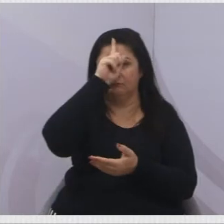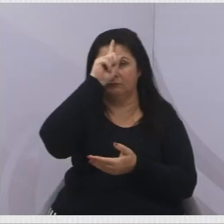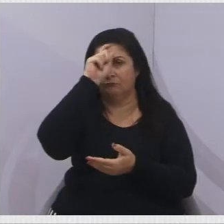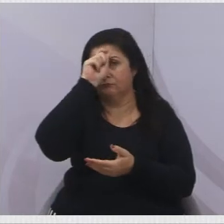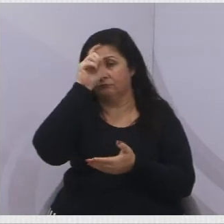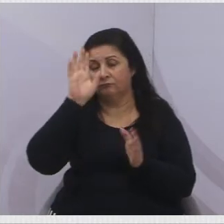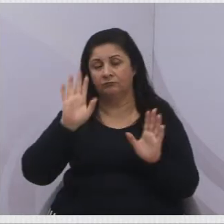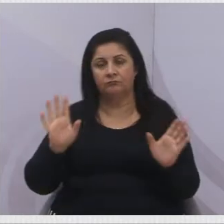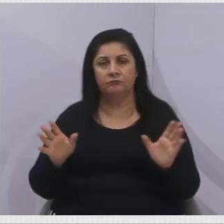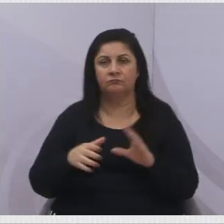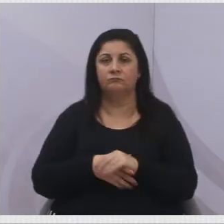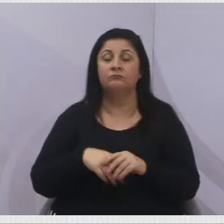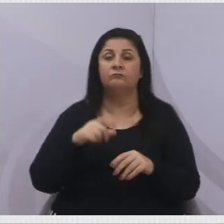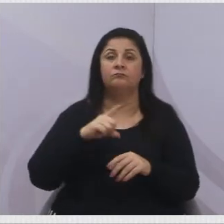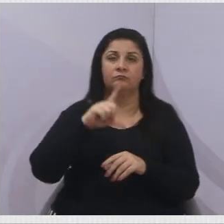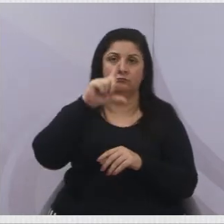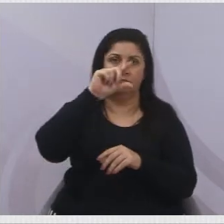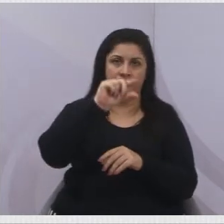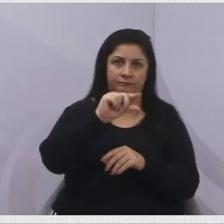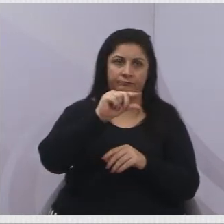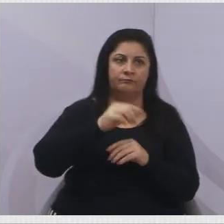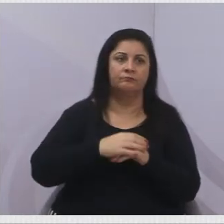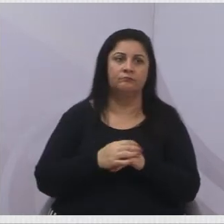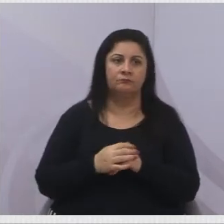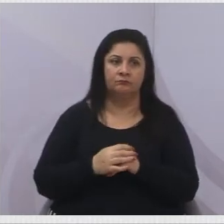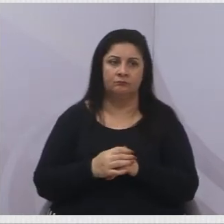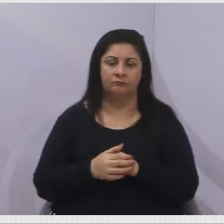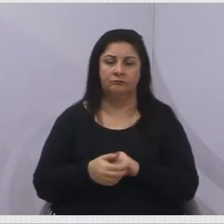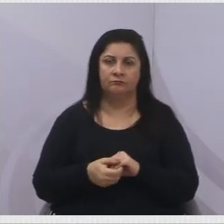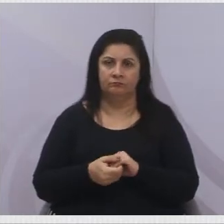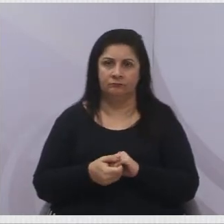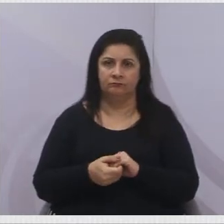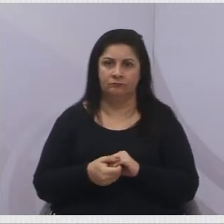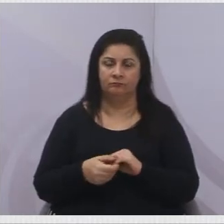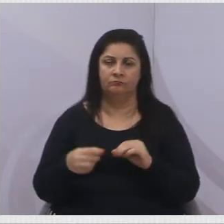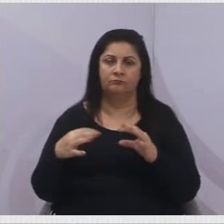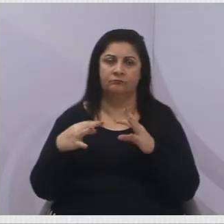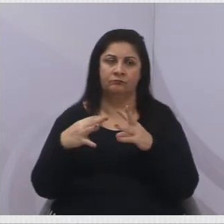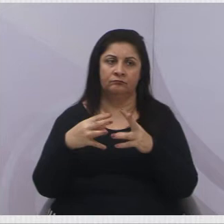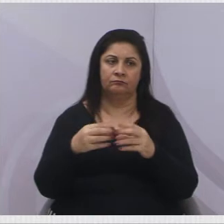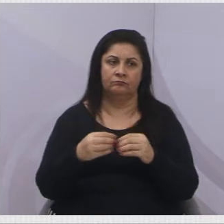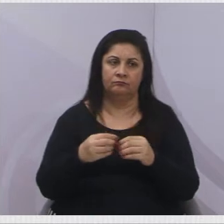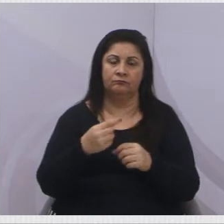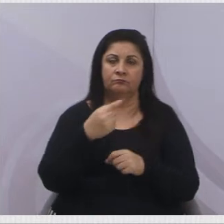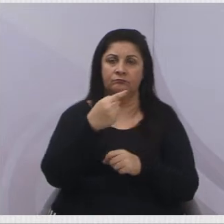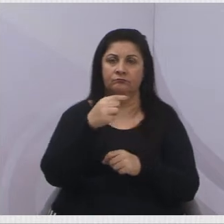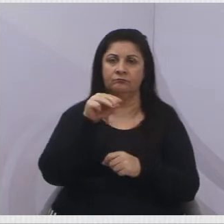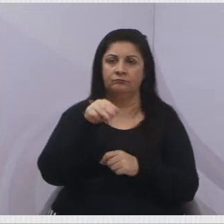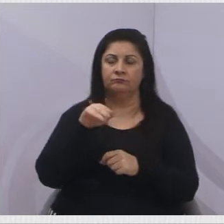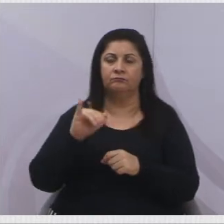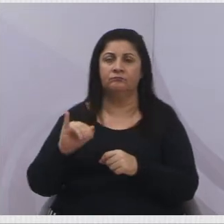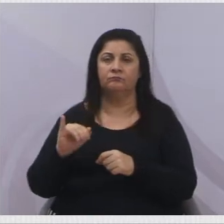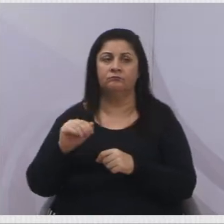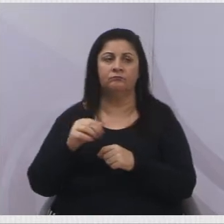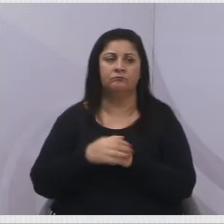Francisco, houve uma redução e fechamos o quadrimestre de 2021 com R$